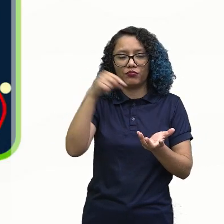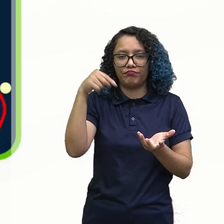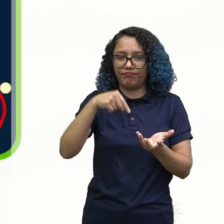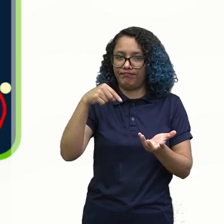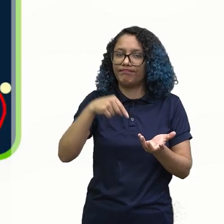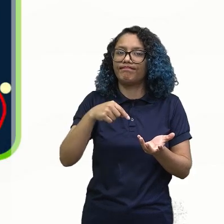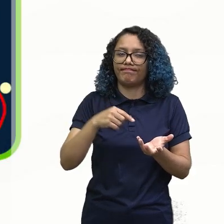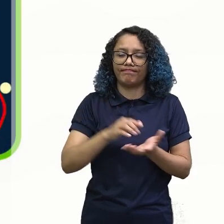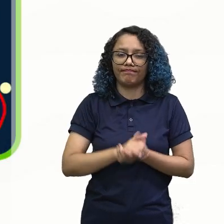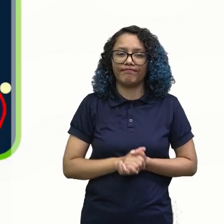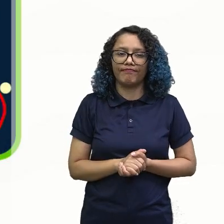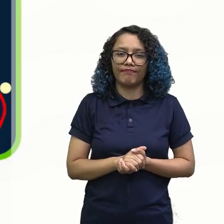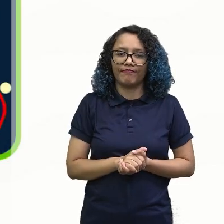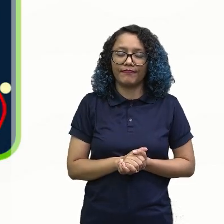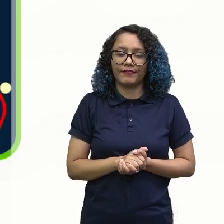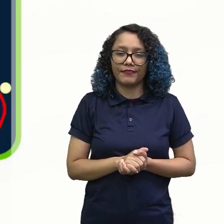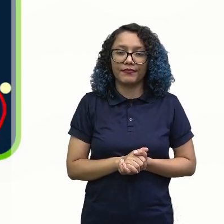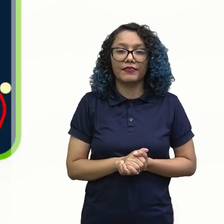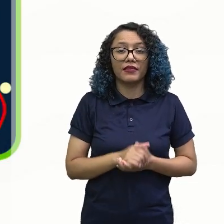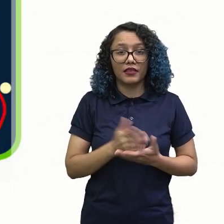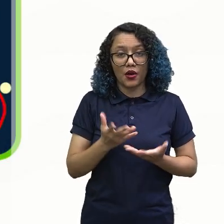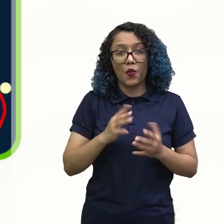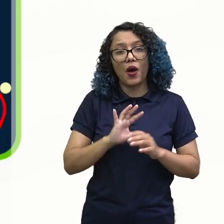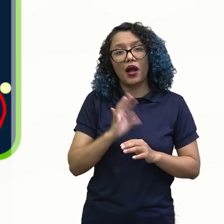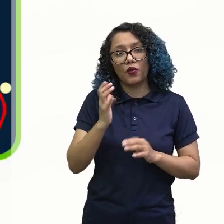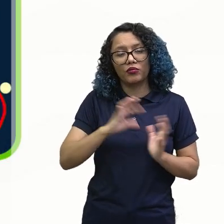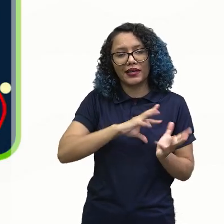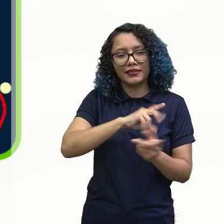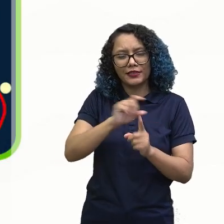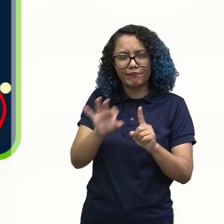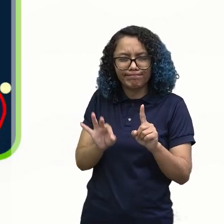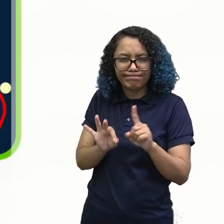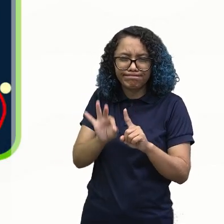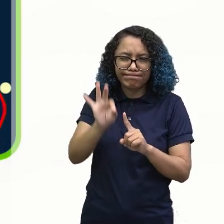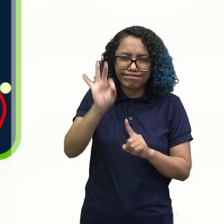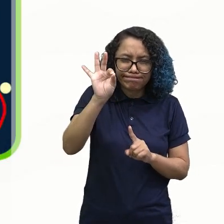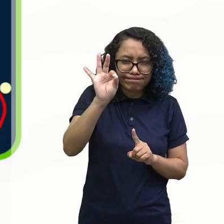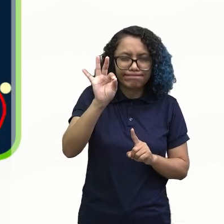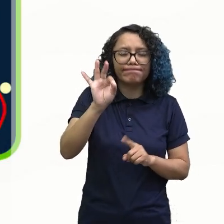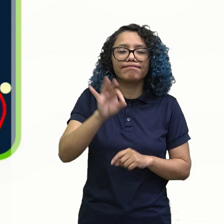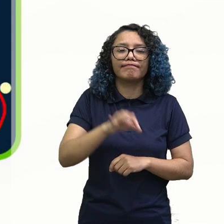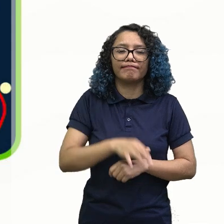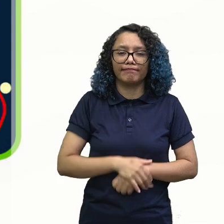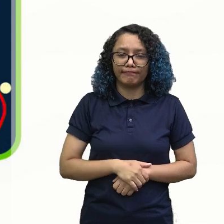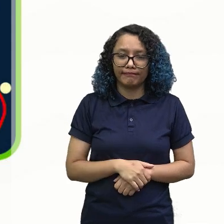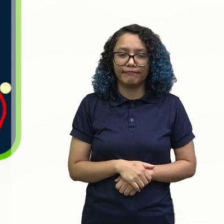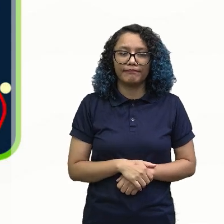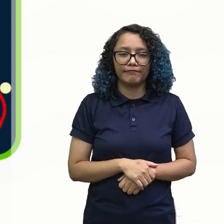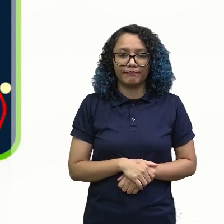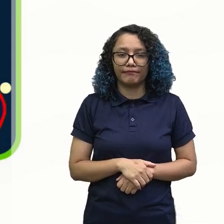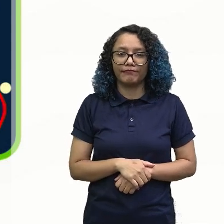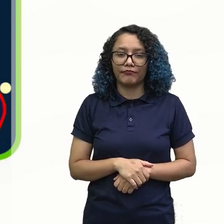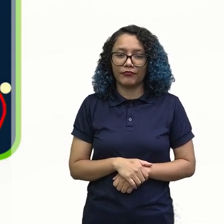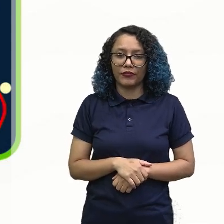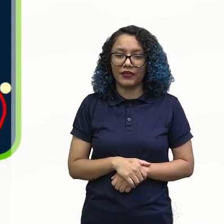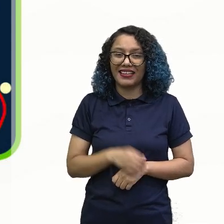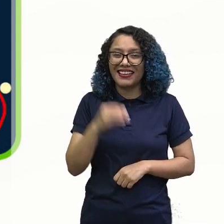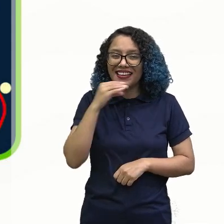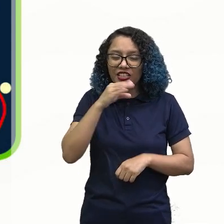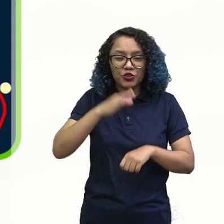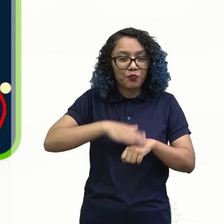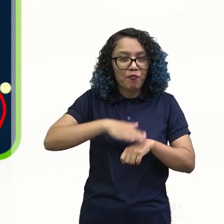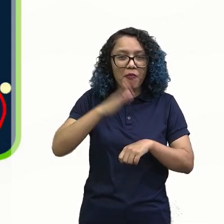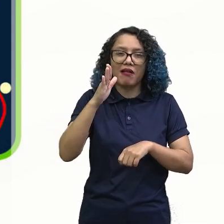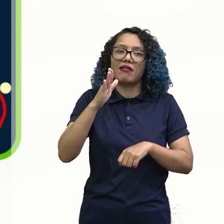planeta, causando então o aquecimento global, né? Ele passa do ponto, né? Por